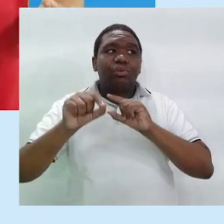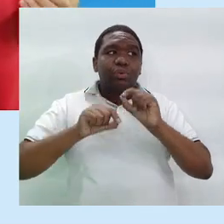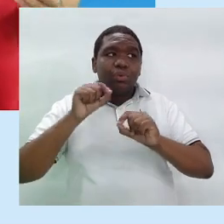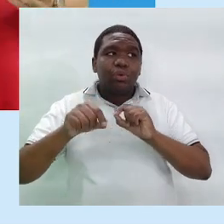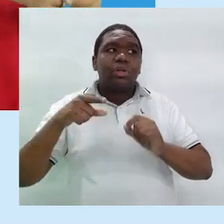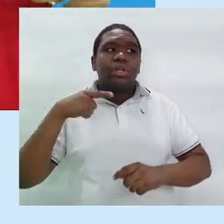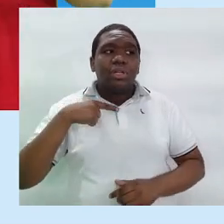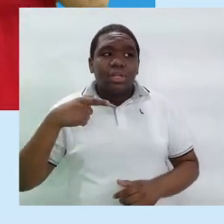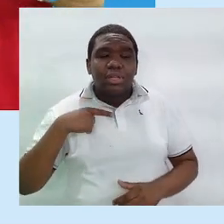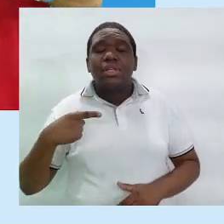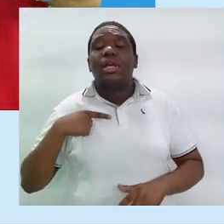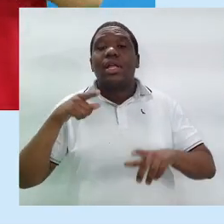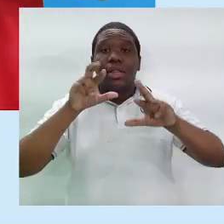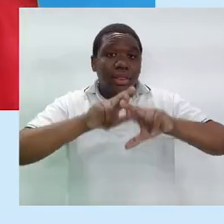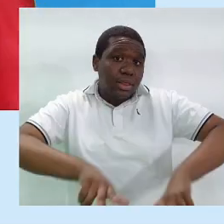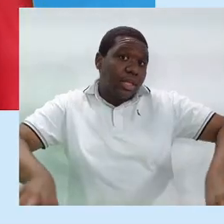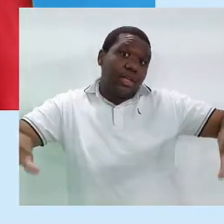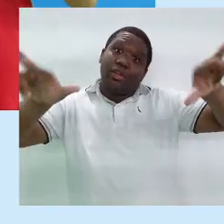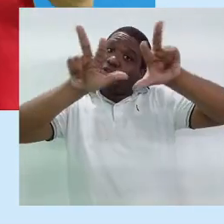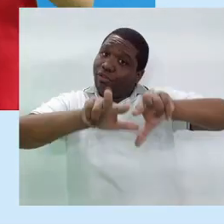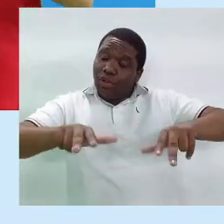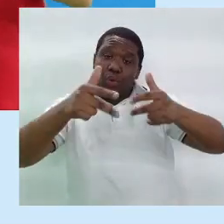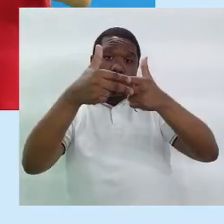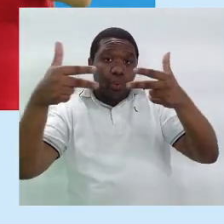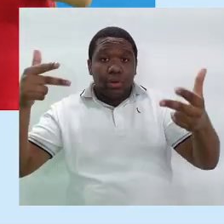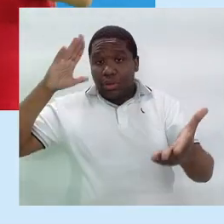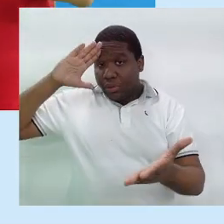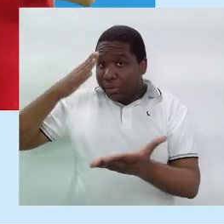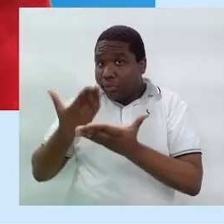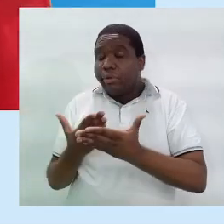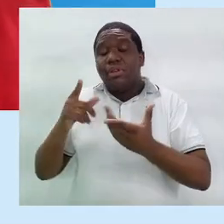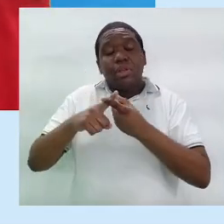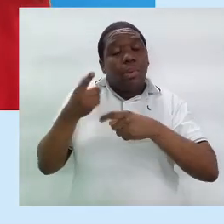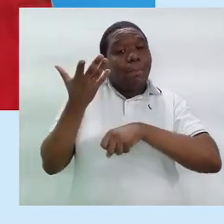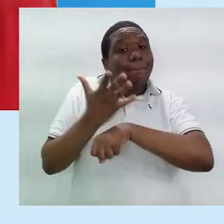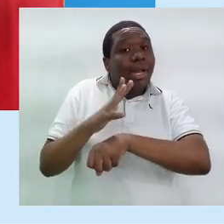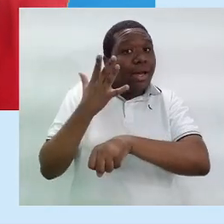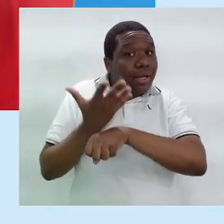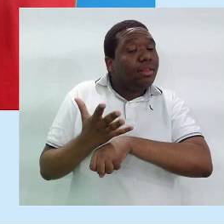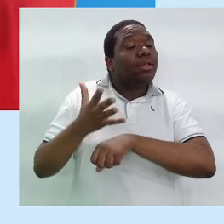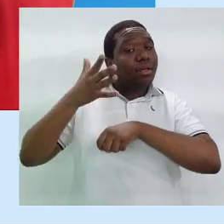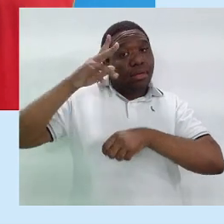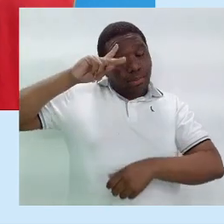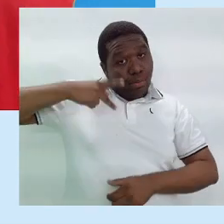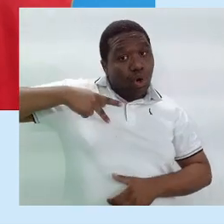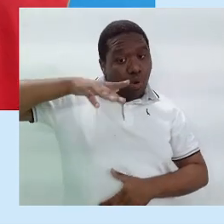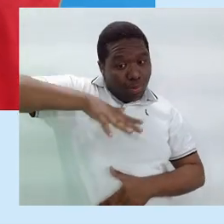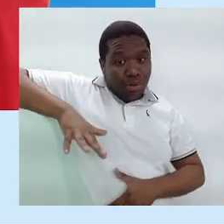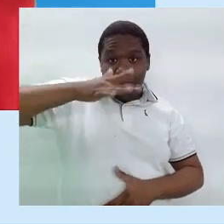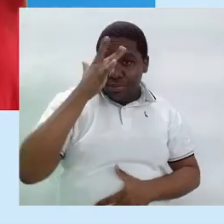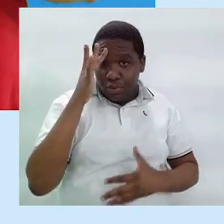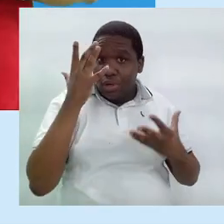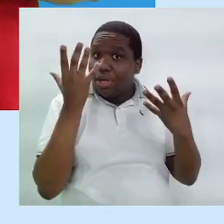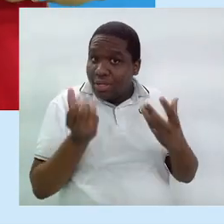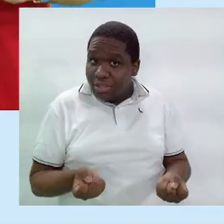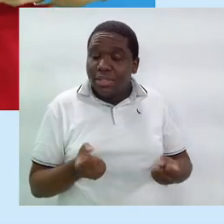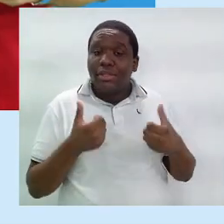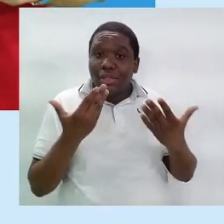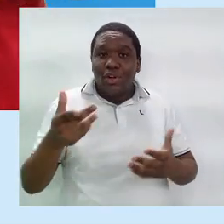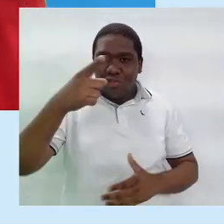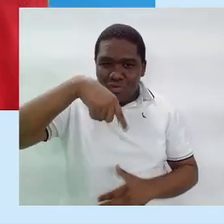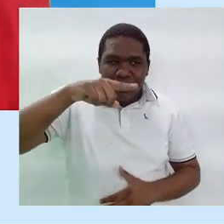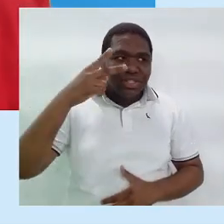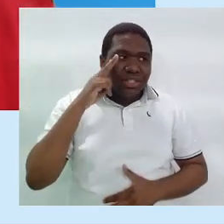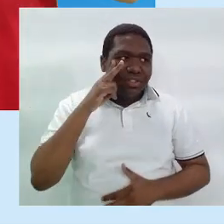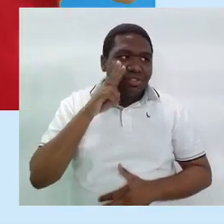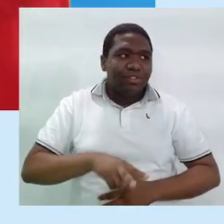uma vasta diversidade de crenças e práticas entre os seus próprios adeptos. Então vejam